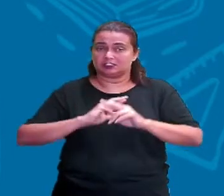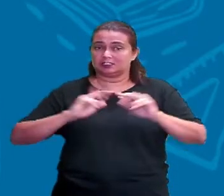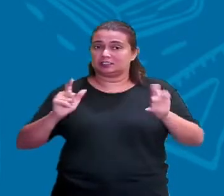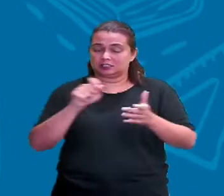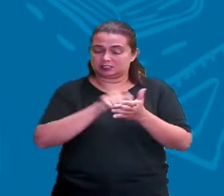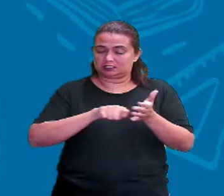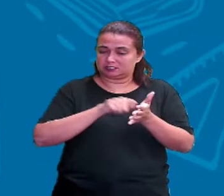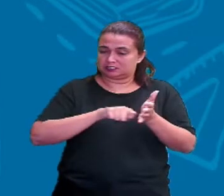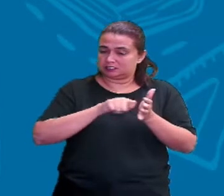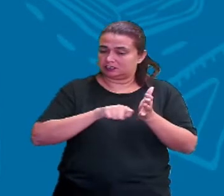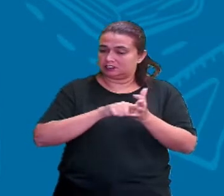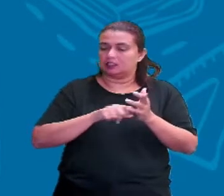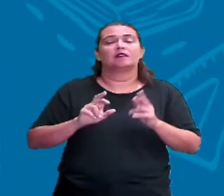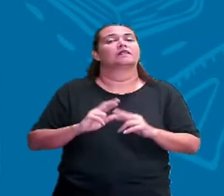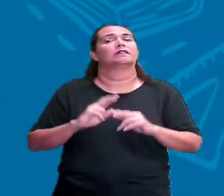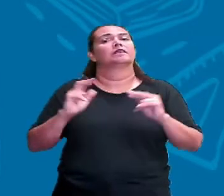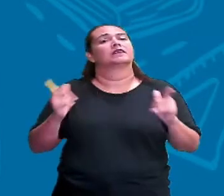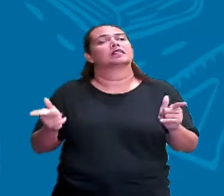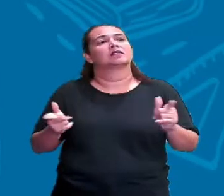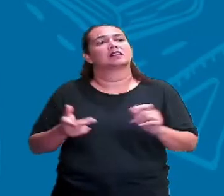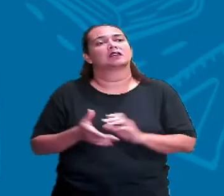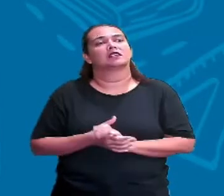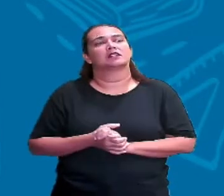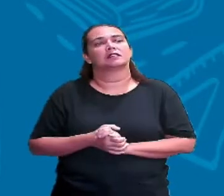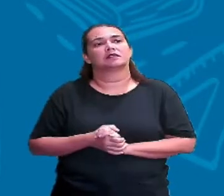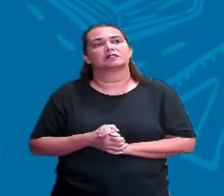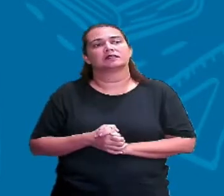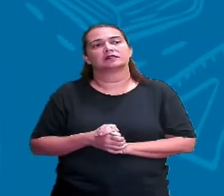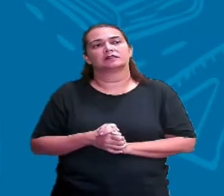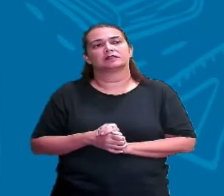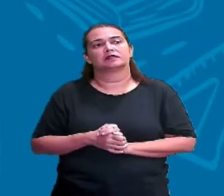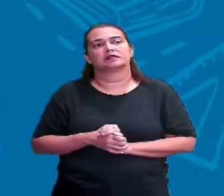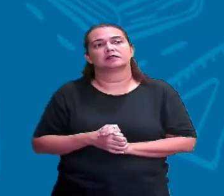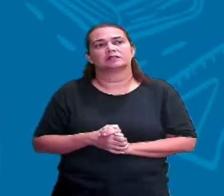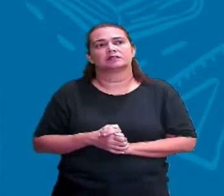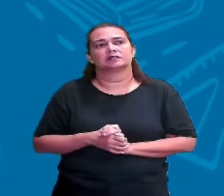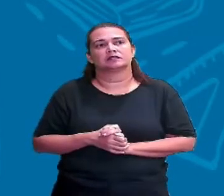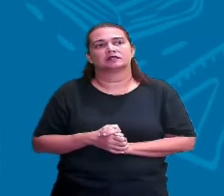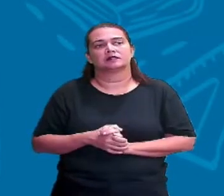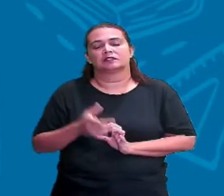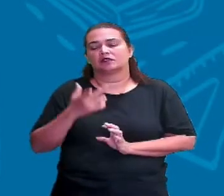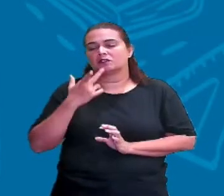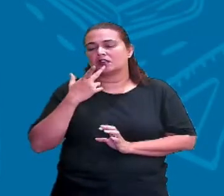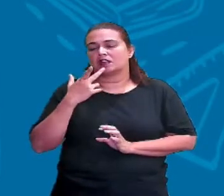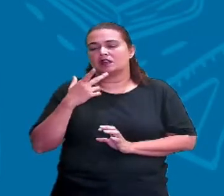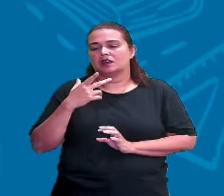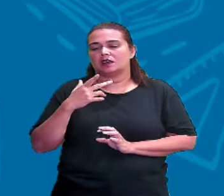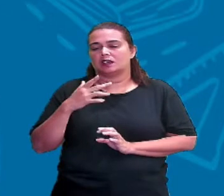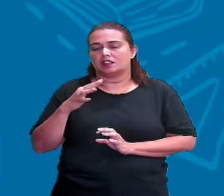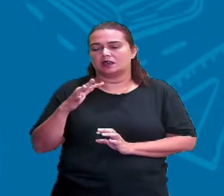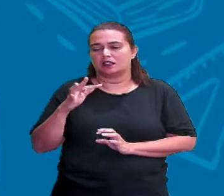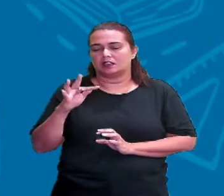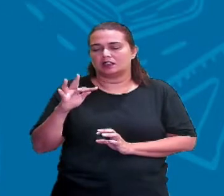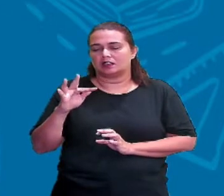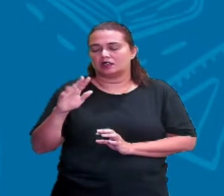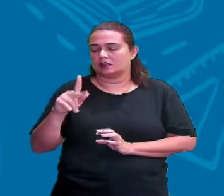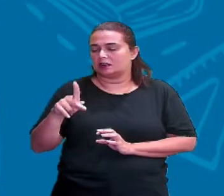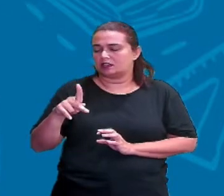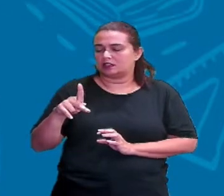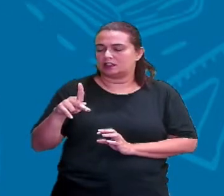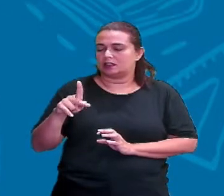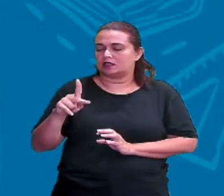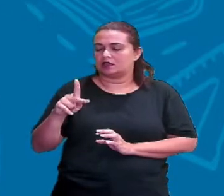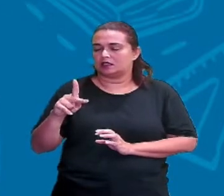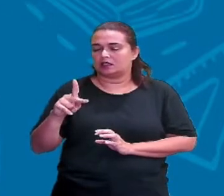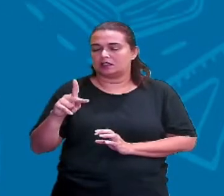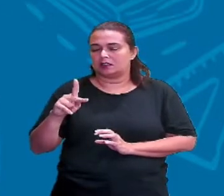mais desse jeito, né? Quando ele diz aqui evitar toda a fadiga ou excesso físico, o físico é escrito com PH e Y,